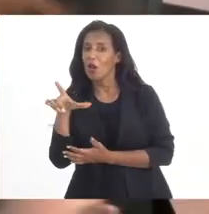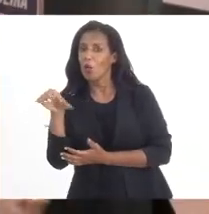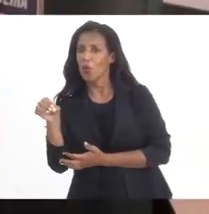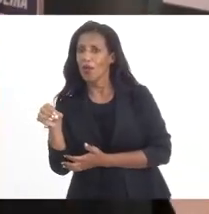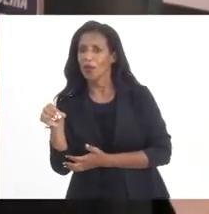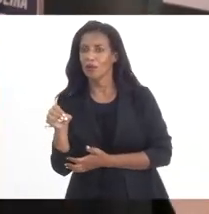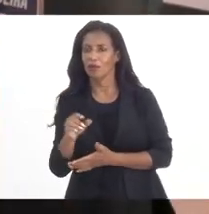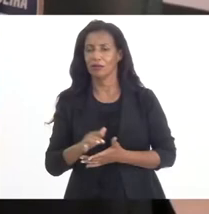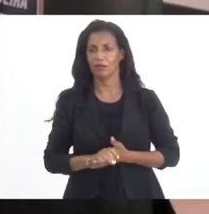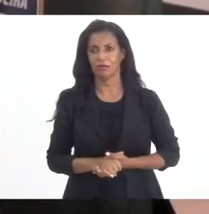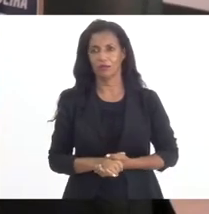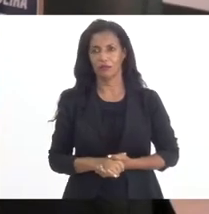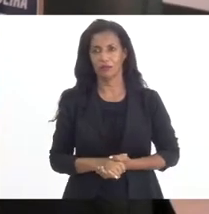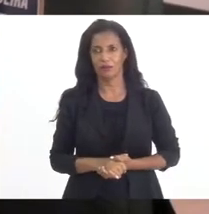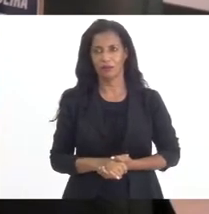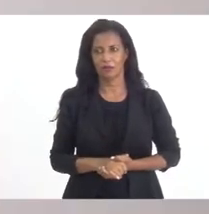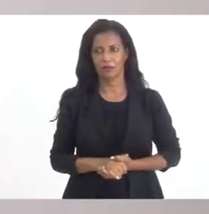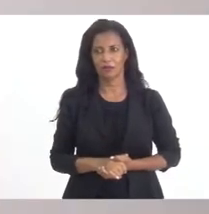ocorre.